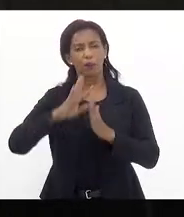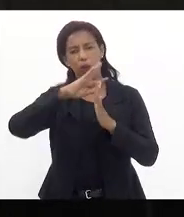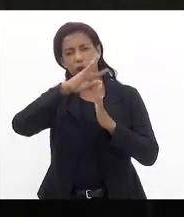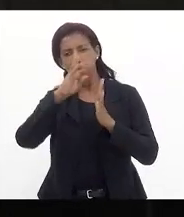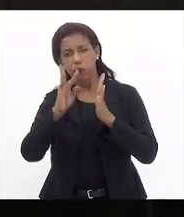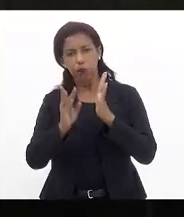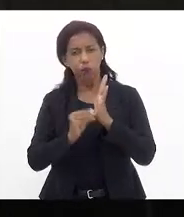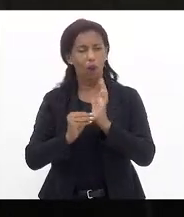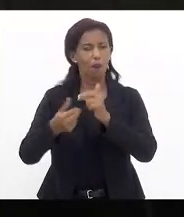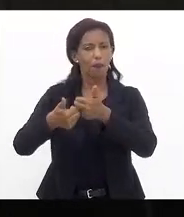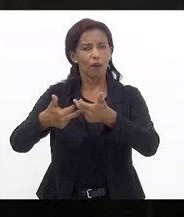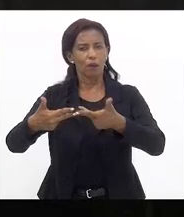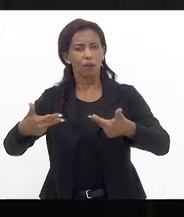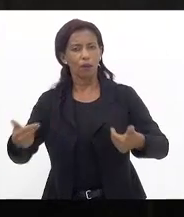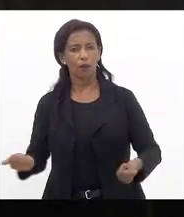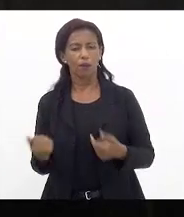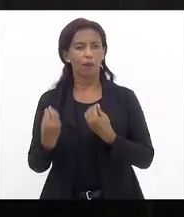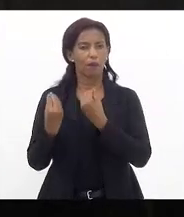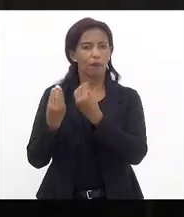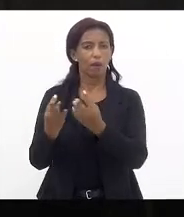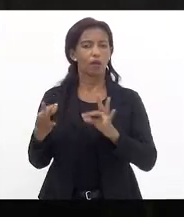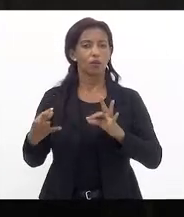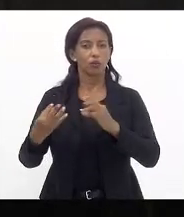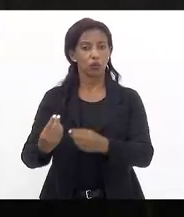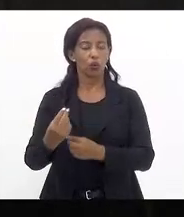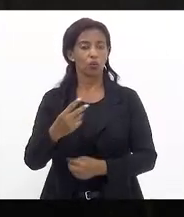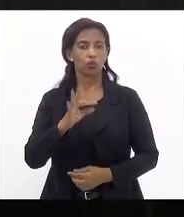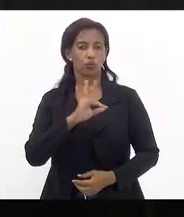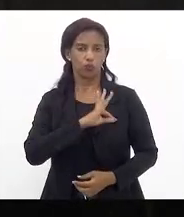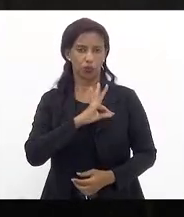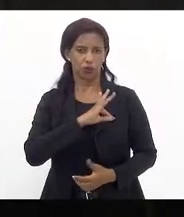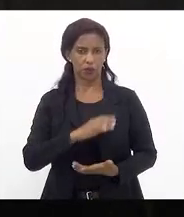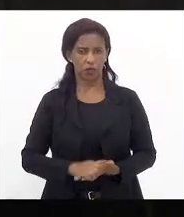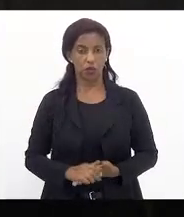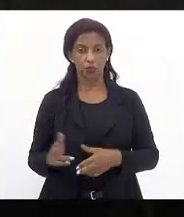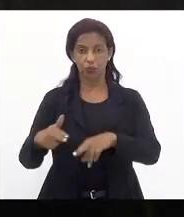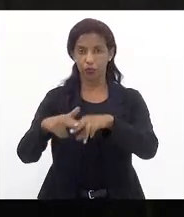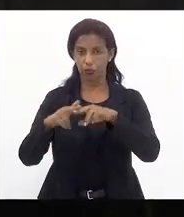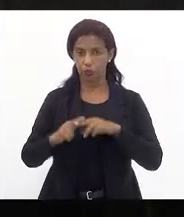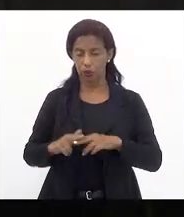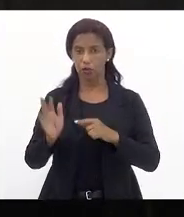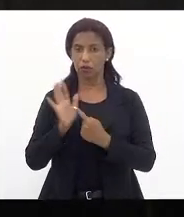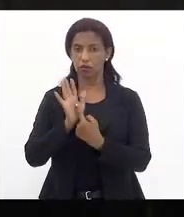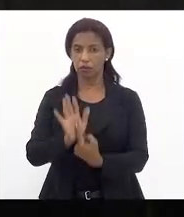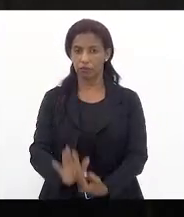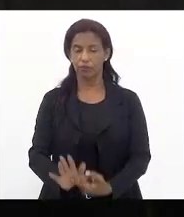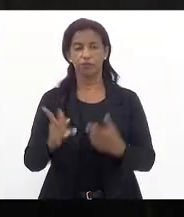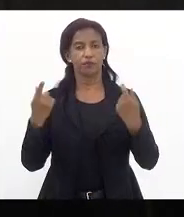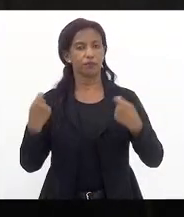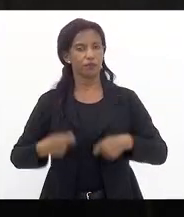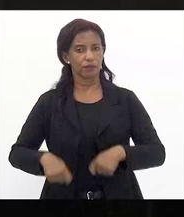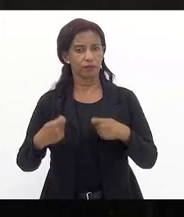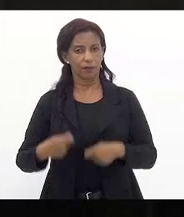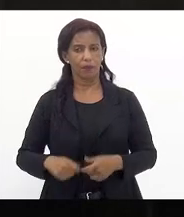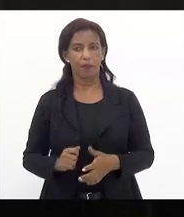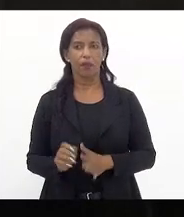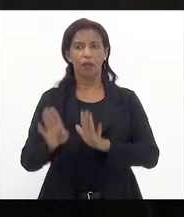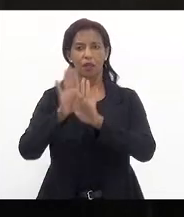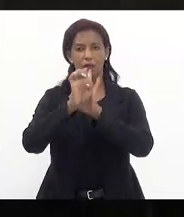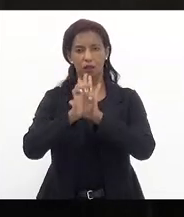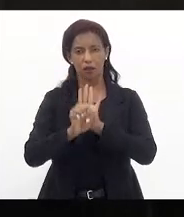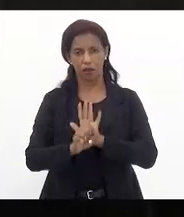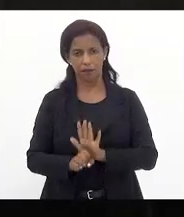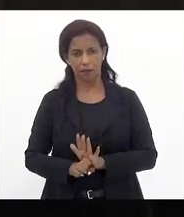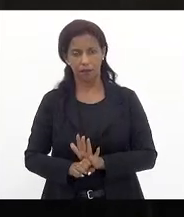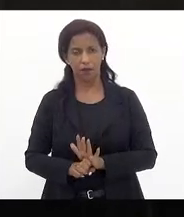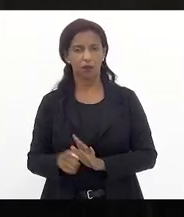integralidade, pela paridade para todos os policiais. Por isso, apresentamos as necessárias emendas